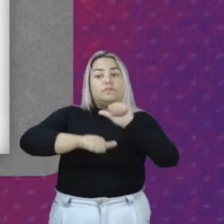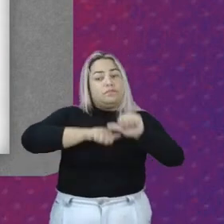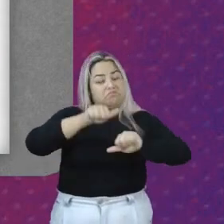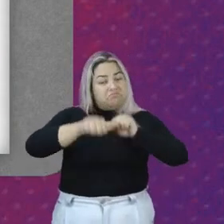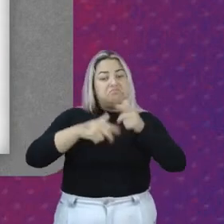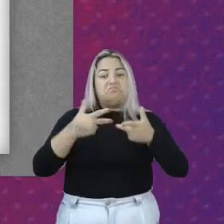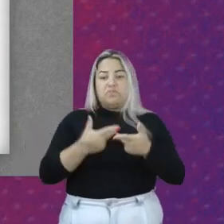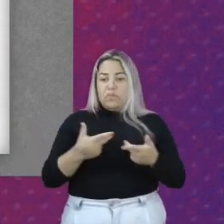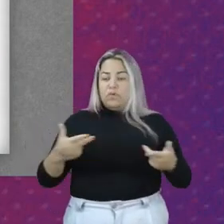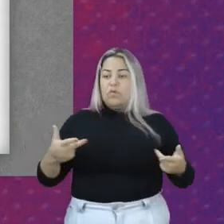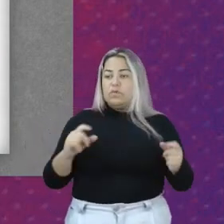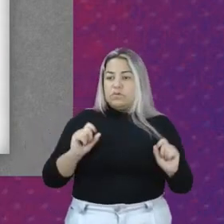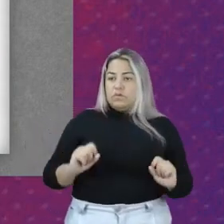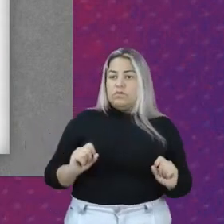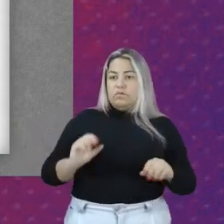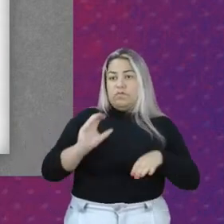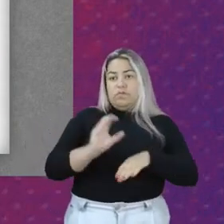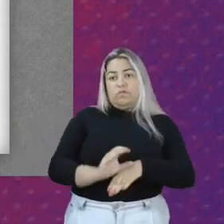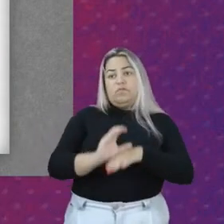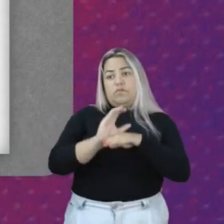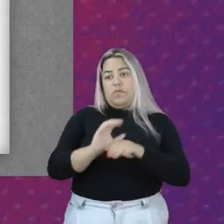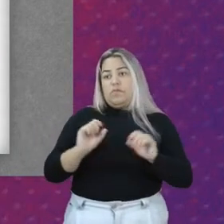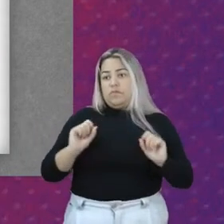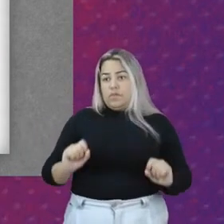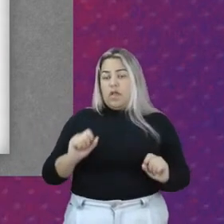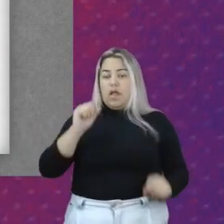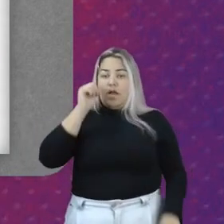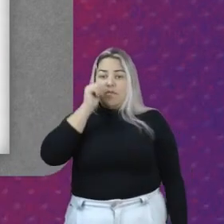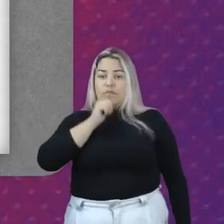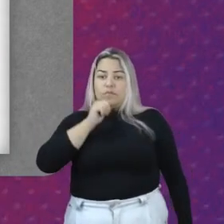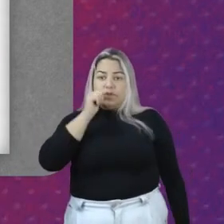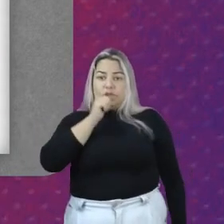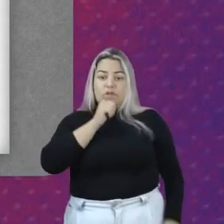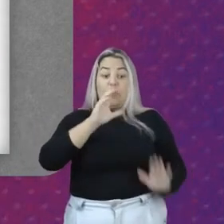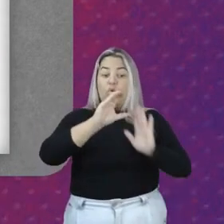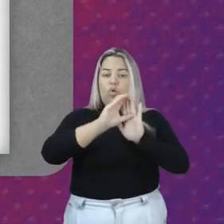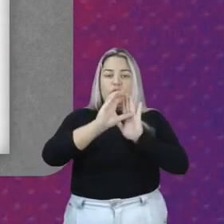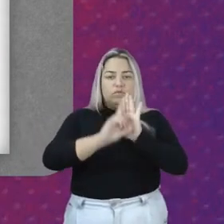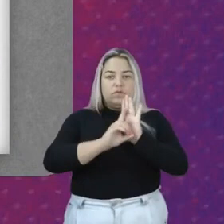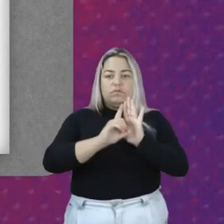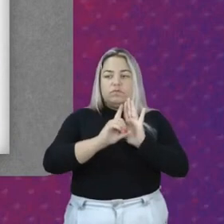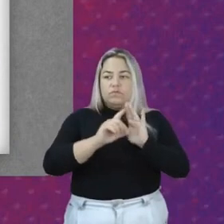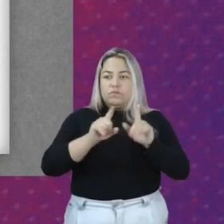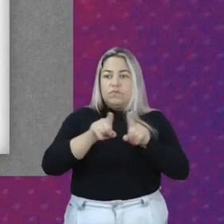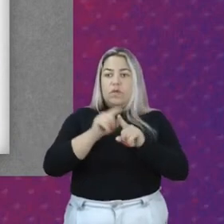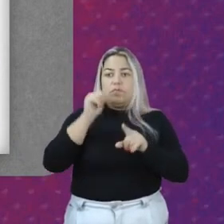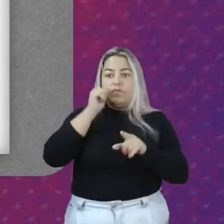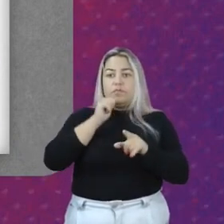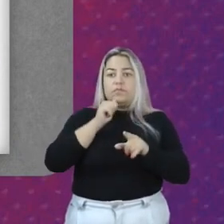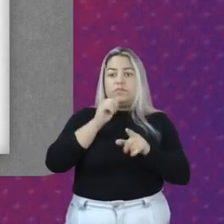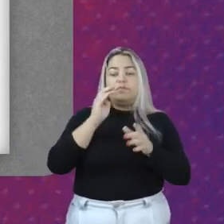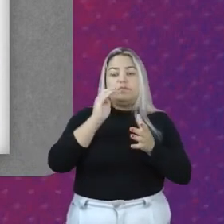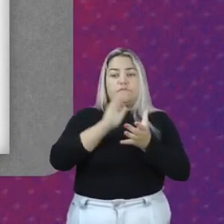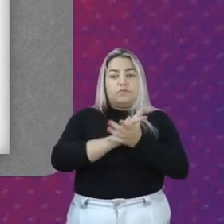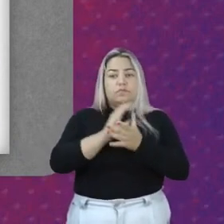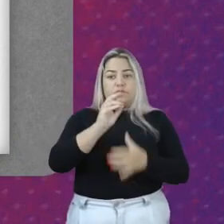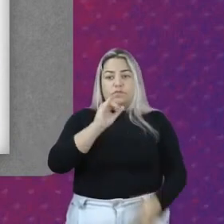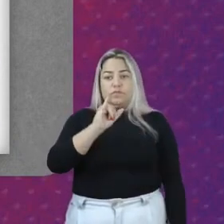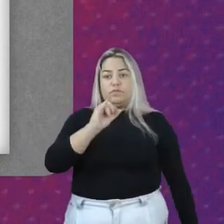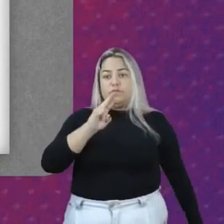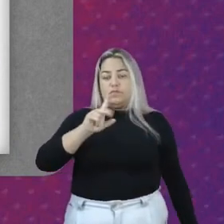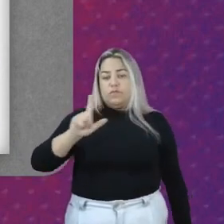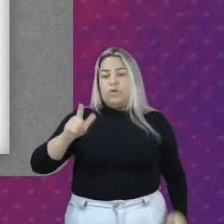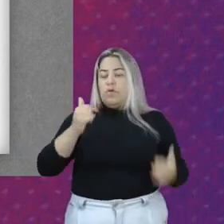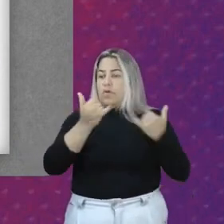né? Enquanto o Código de 17 considerava a mulher casada do ponto de vista incapaz do ponto de vista civil,